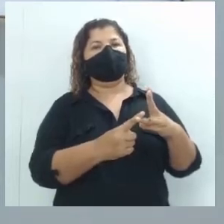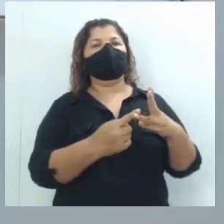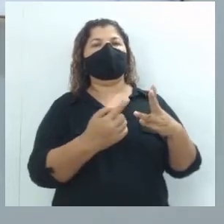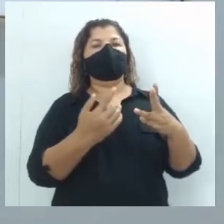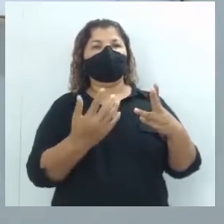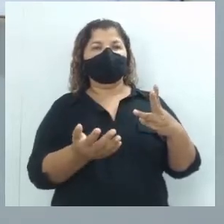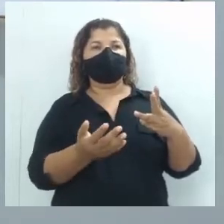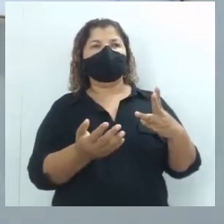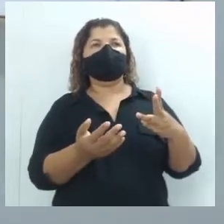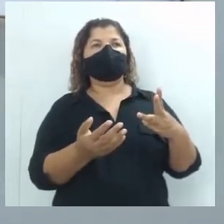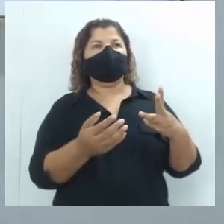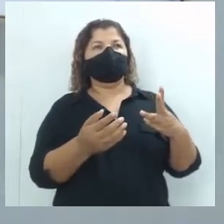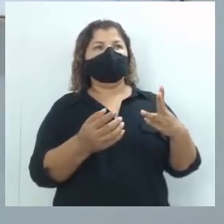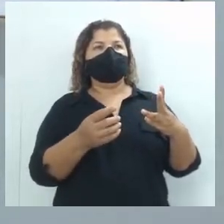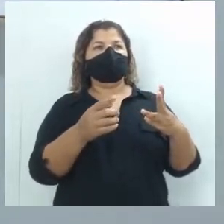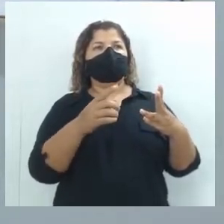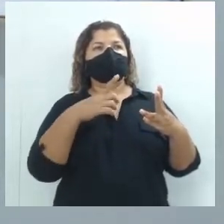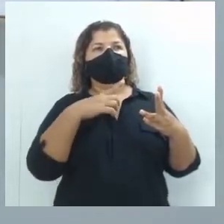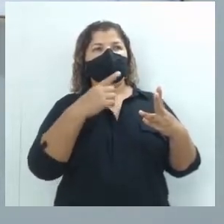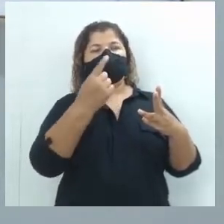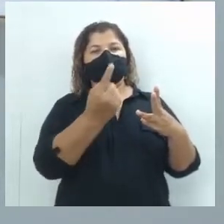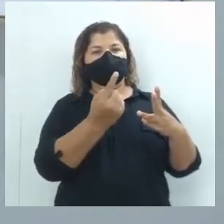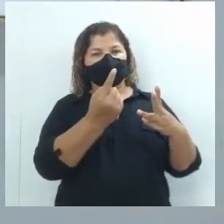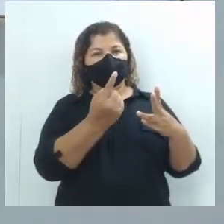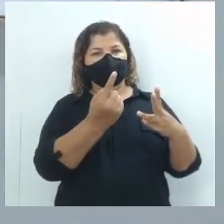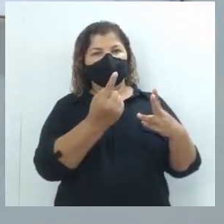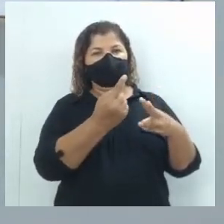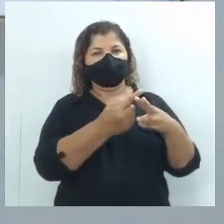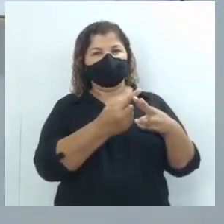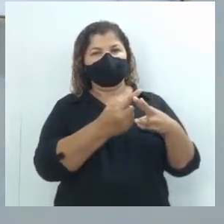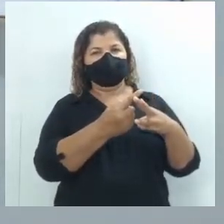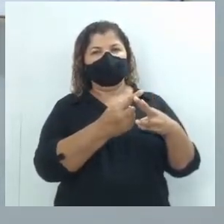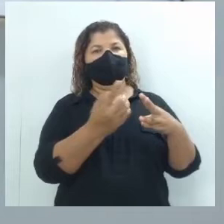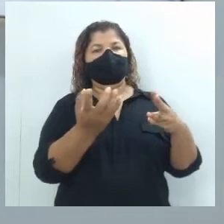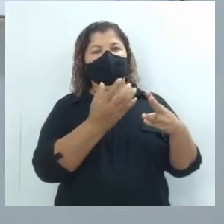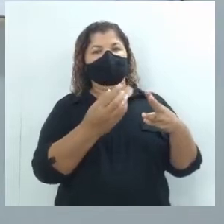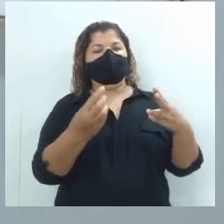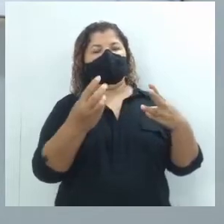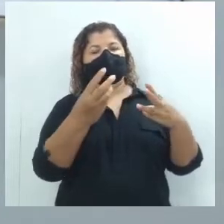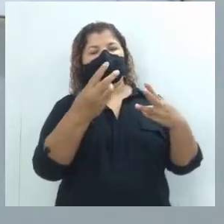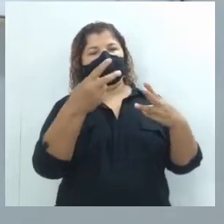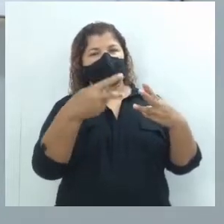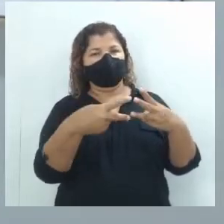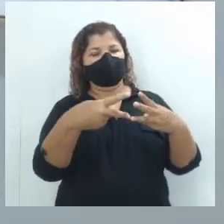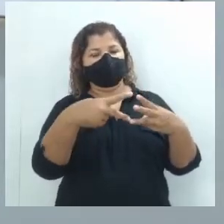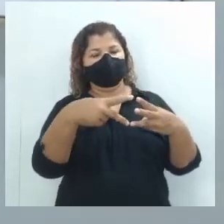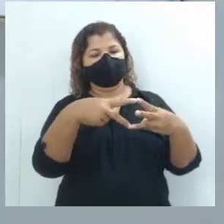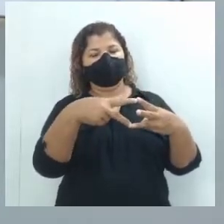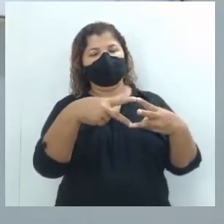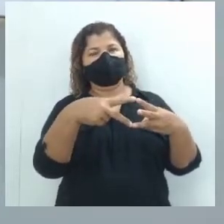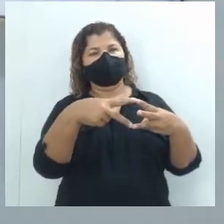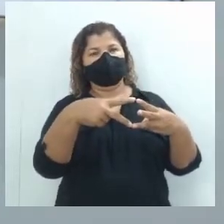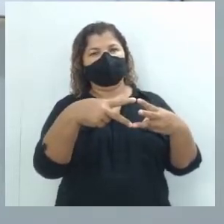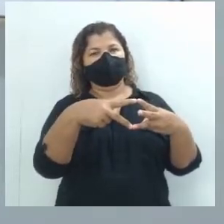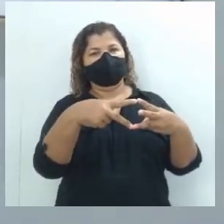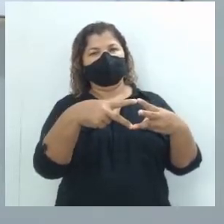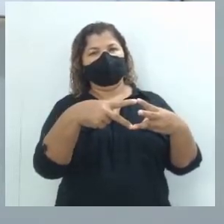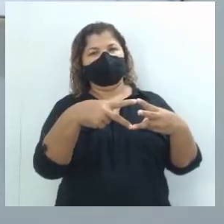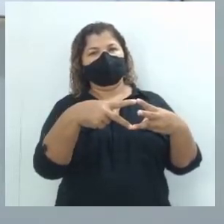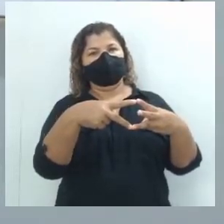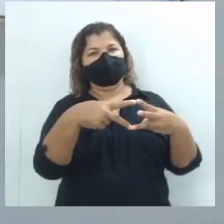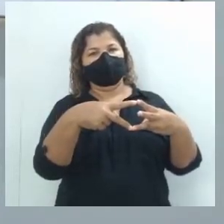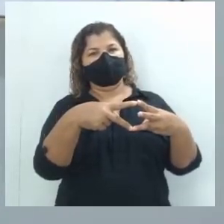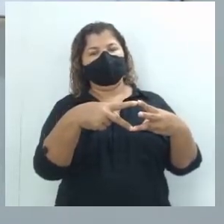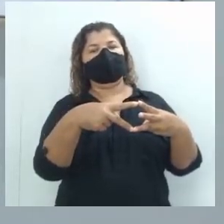acontece? Aonde eu só tinha um RNA positivo na célula, agora eu vou ter quantos? 2. André, então isso vai ficar